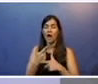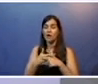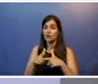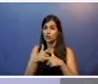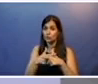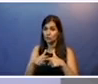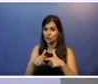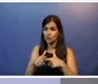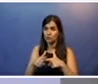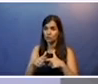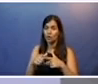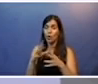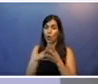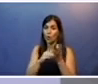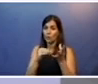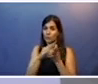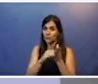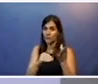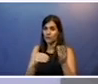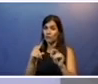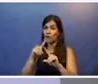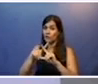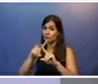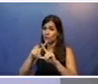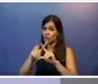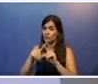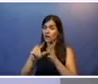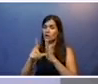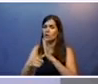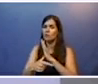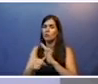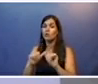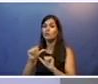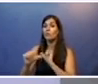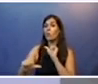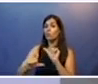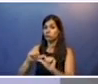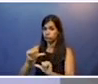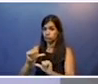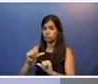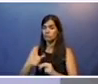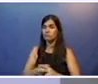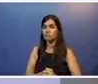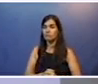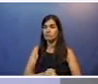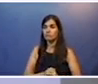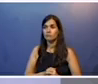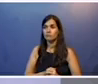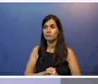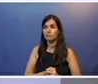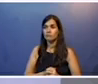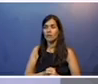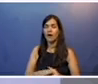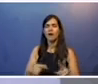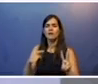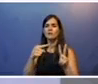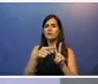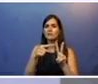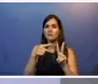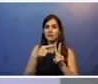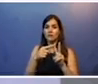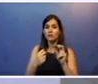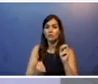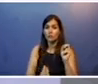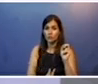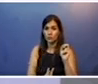Copia a fração de cima, faz vezes a fração de baixo invertida. Não era raiz de 3 sobre 2? Fica